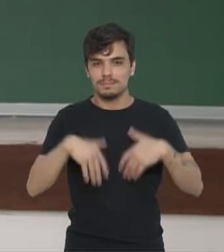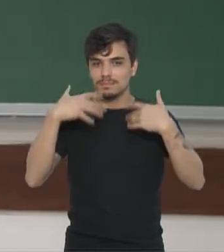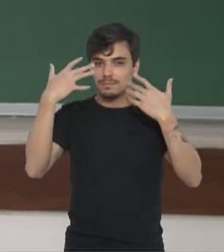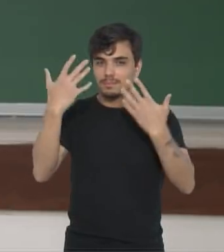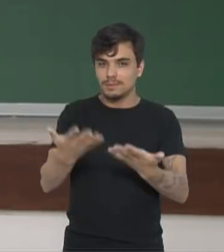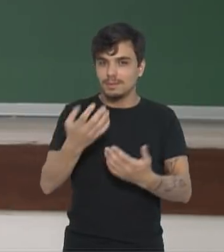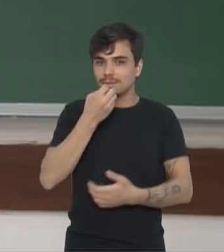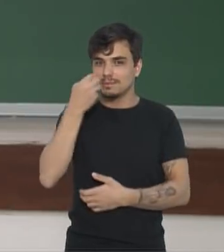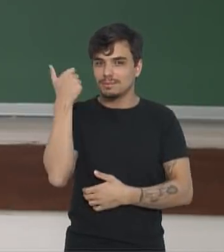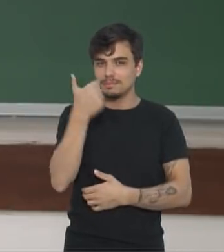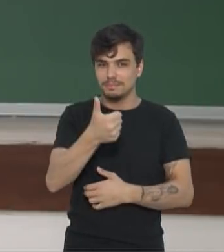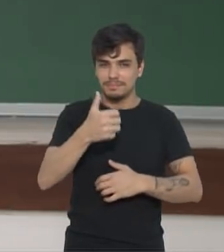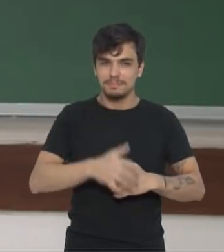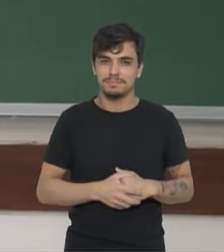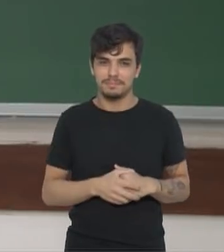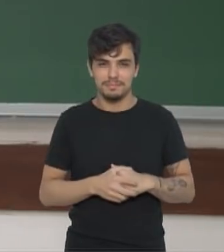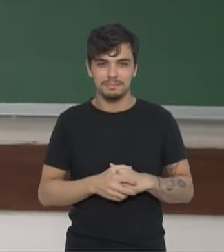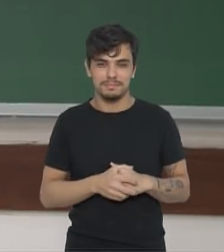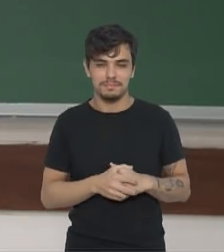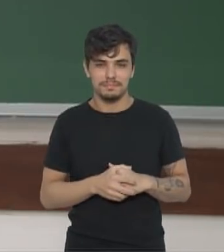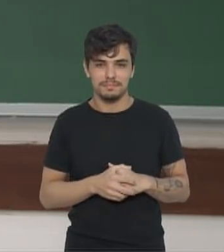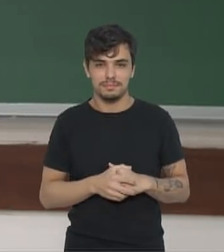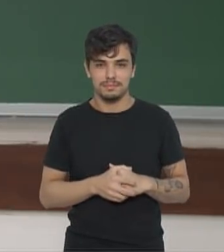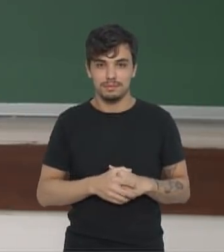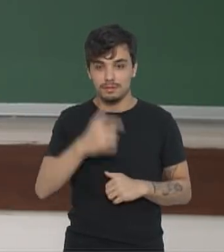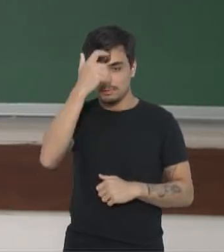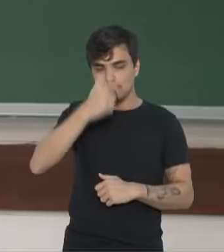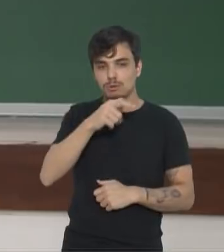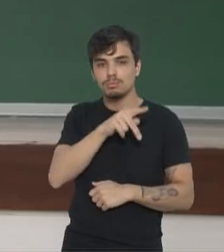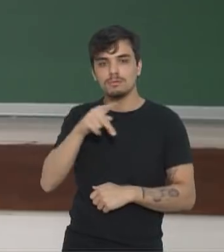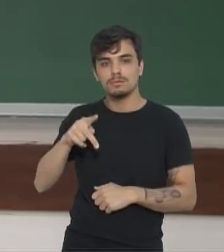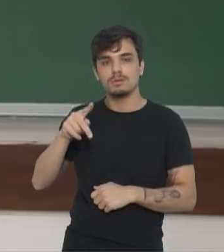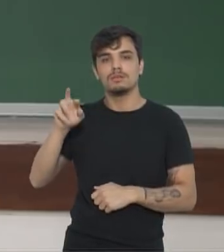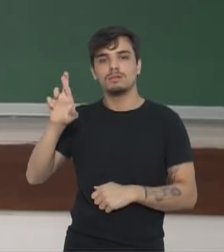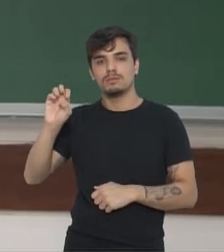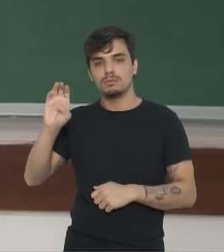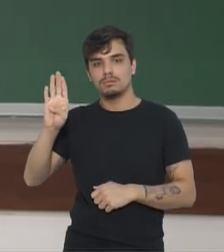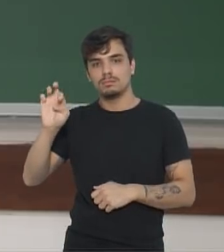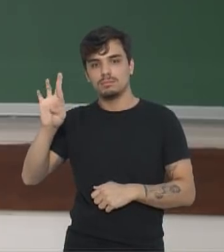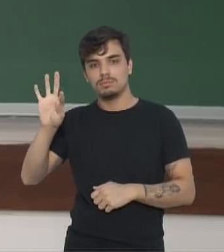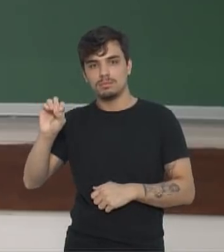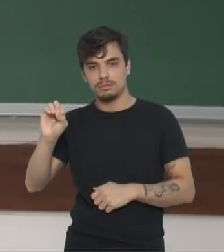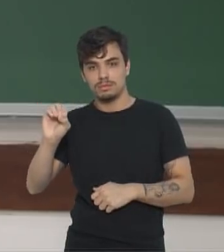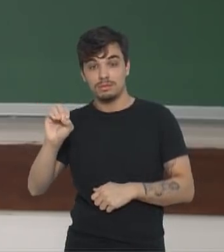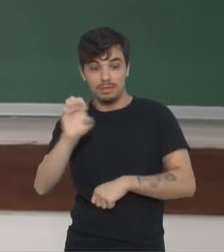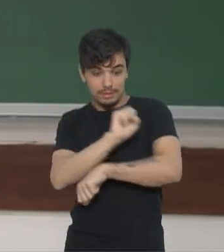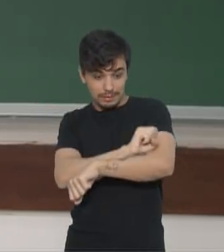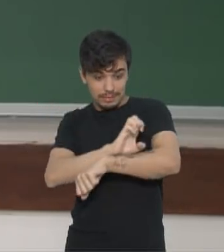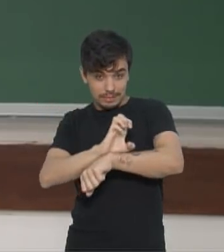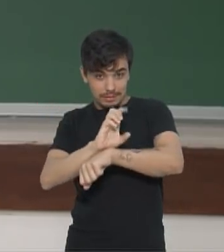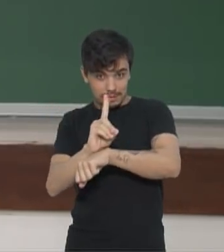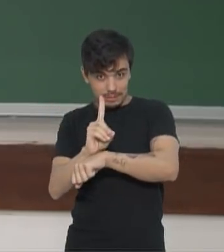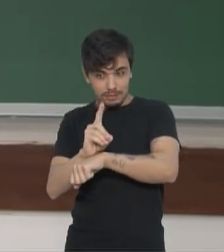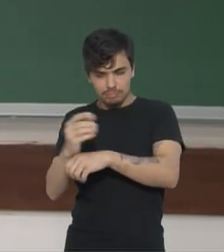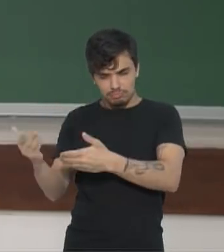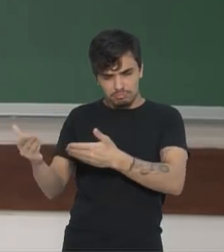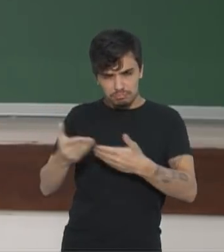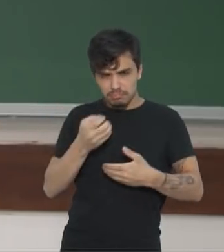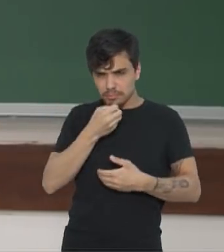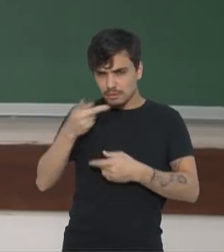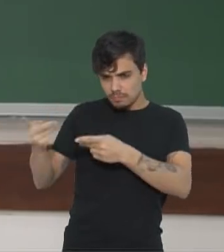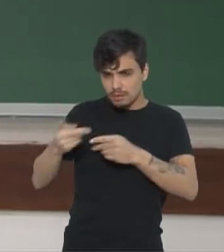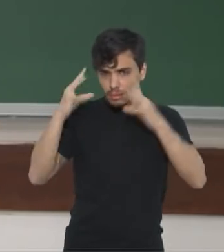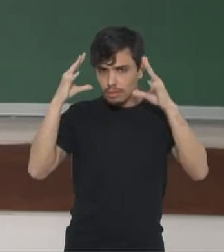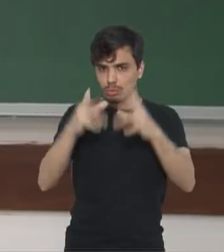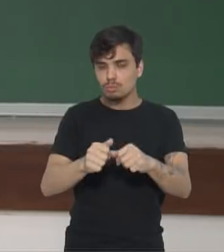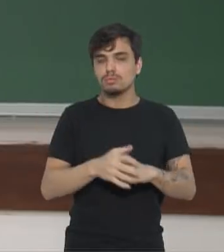Fala galera, tudo bem? Sou o professor Roberto Falcione, professor de História, em nome da Secretaria da Educação. Sejam todos bem-vindos